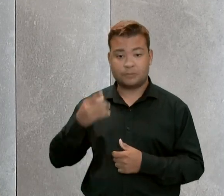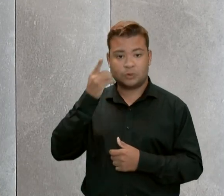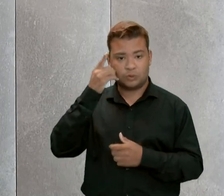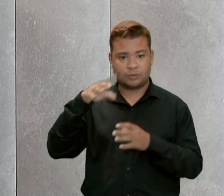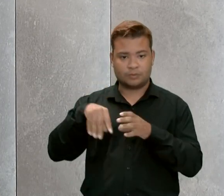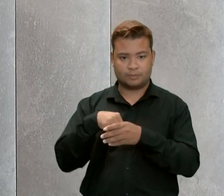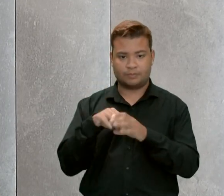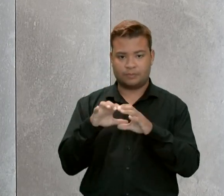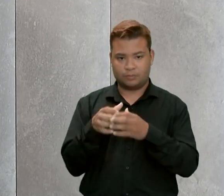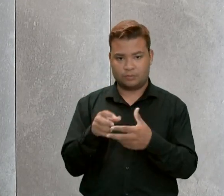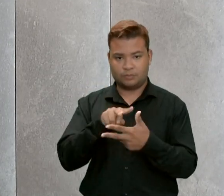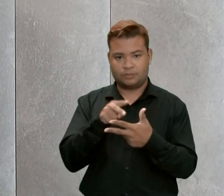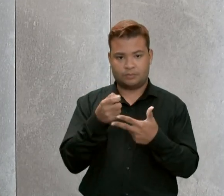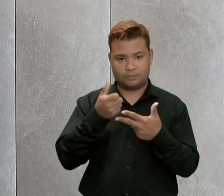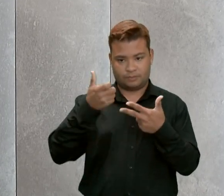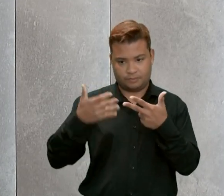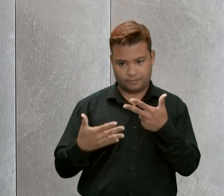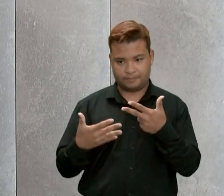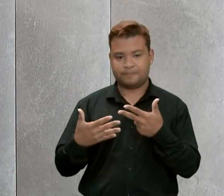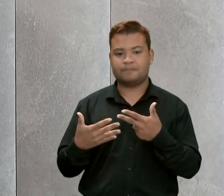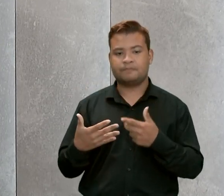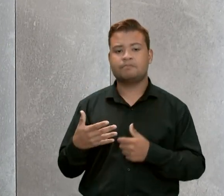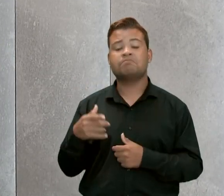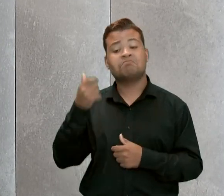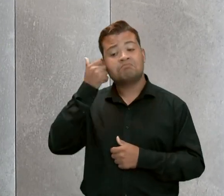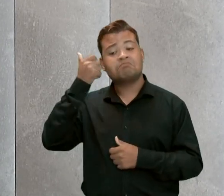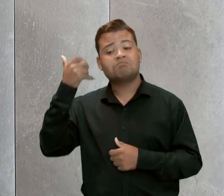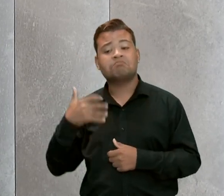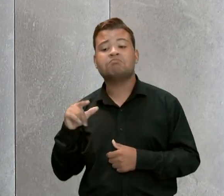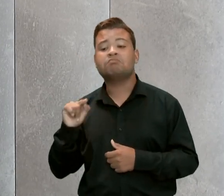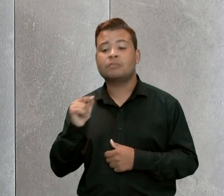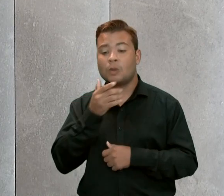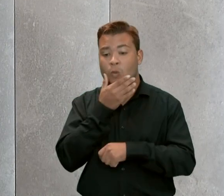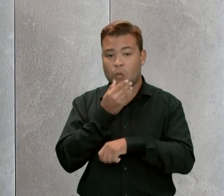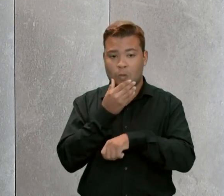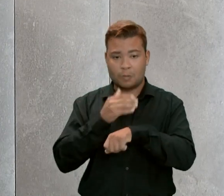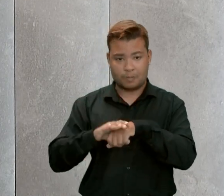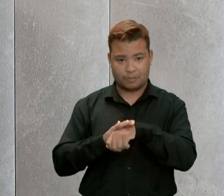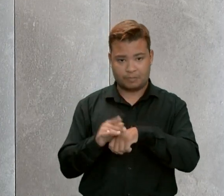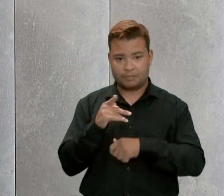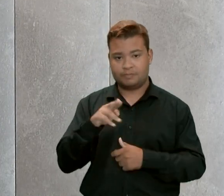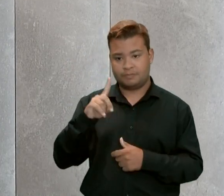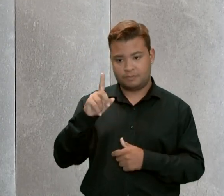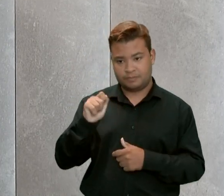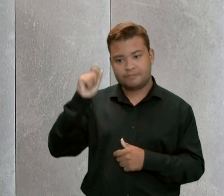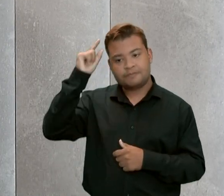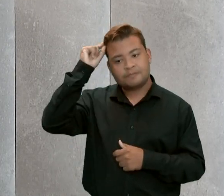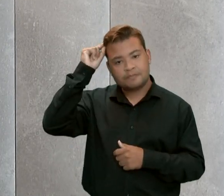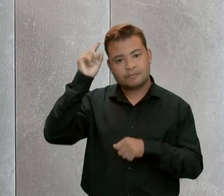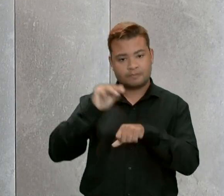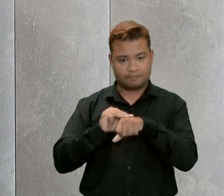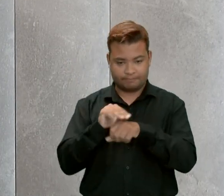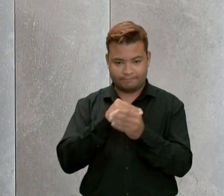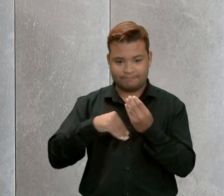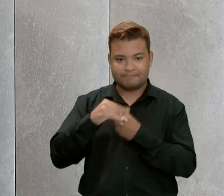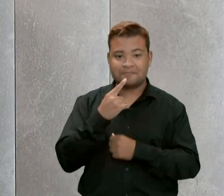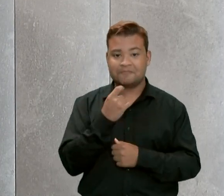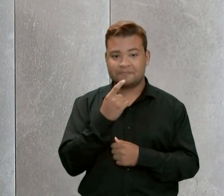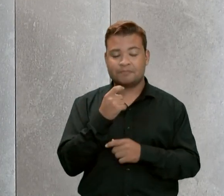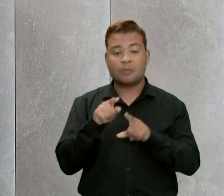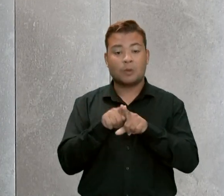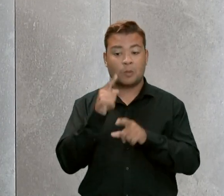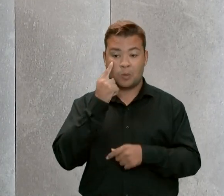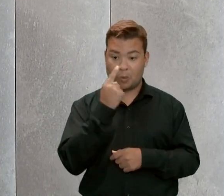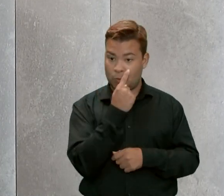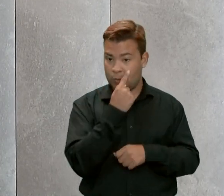Marques, integrante do Labitave. Ele se descreve como um homem de pele parda, com cabelos castanhos, acobreados e